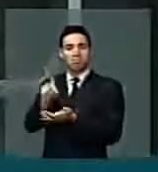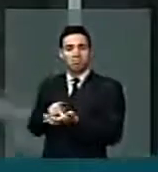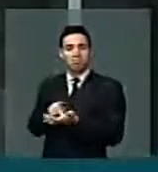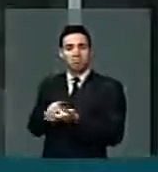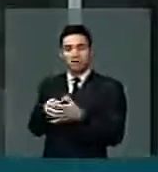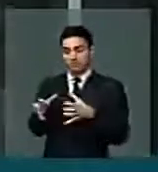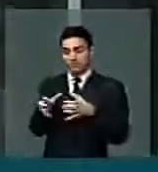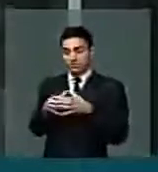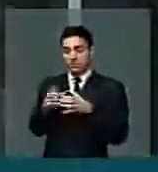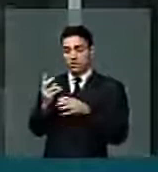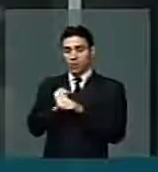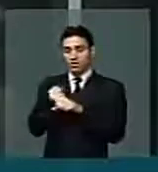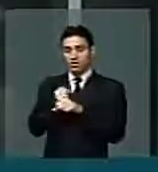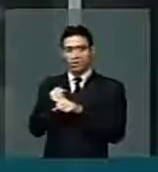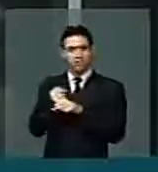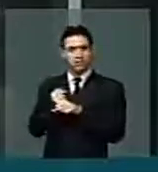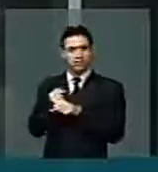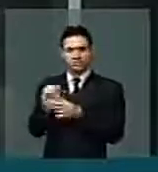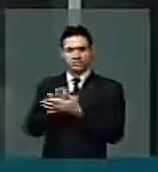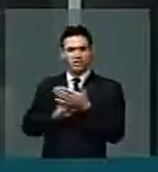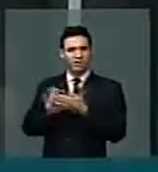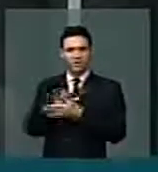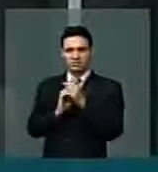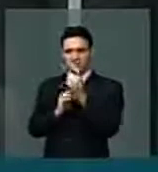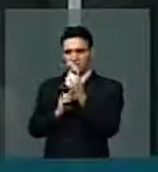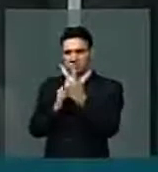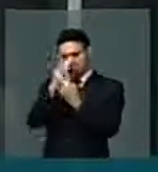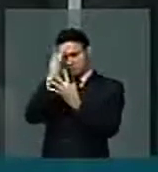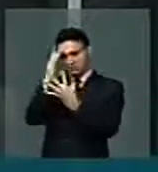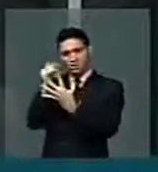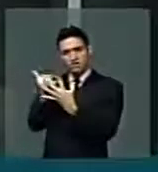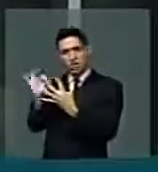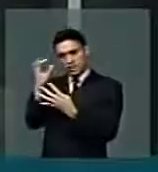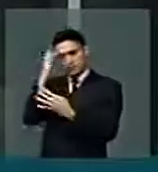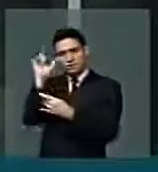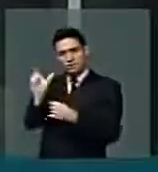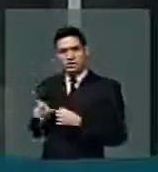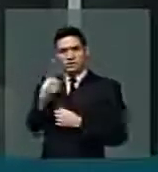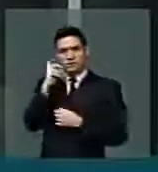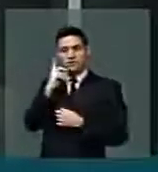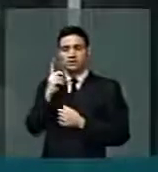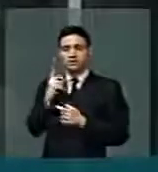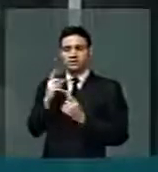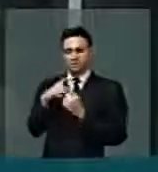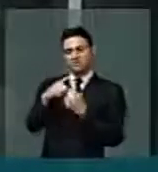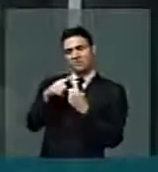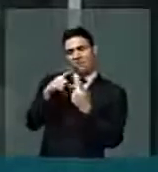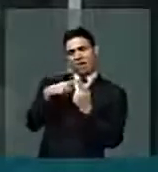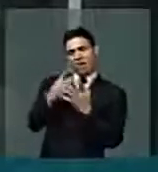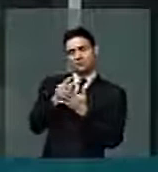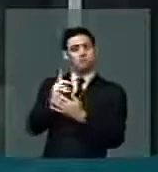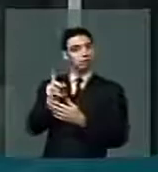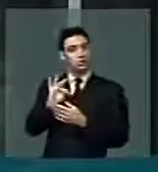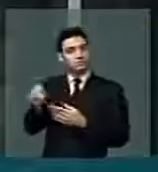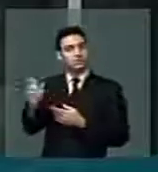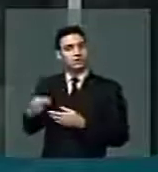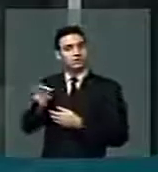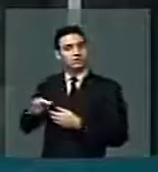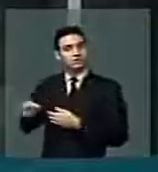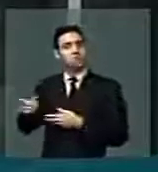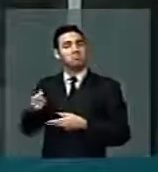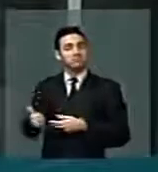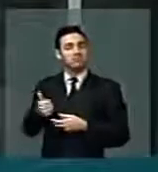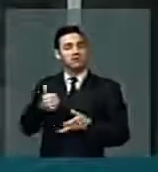bancada teve nenhum momento de conduta errada, muito pelo contrário. Então, eu estou muito feliz. E agradeço a